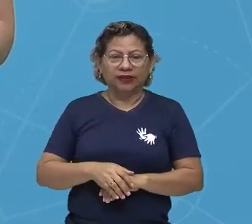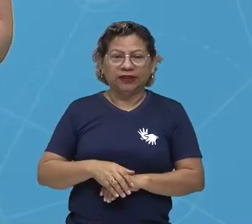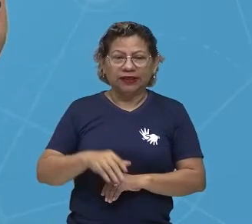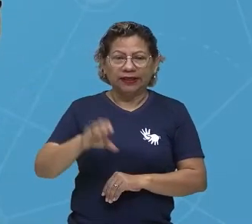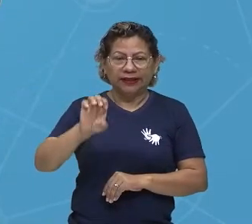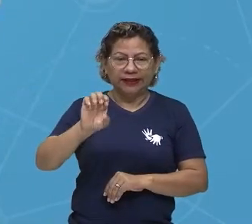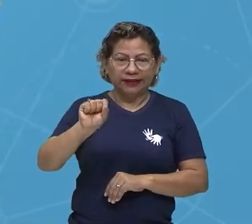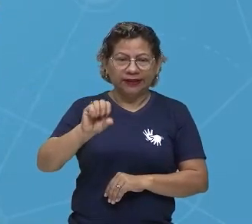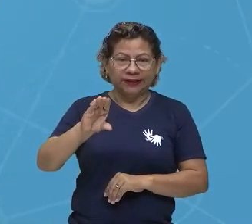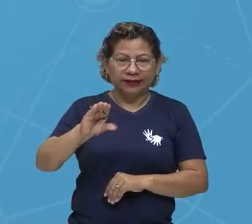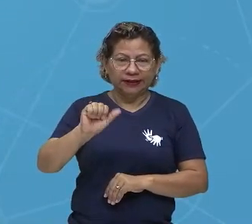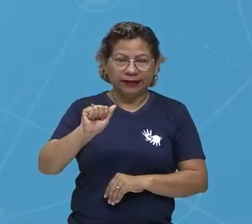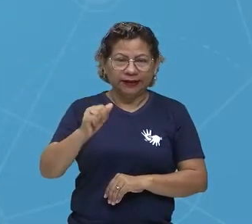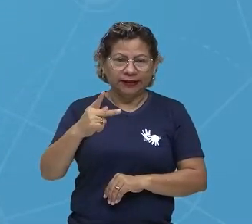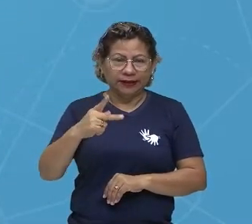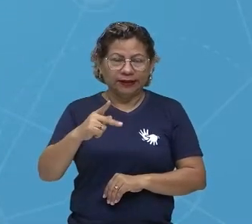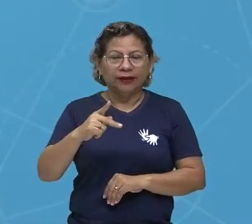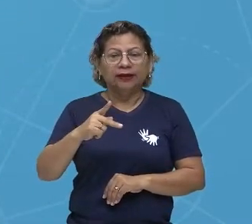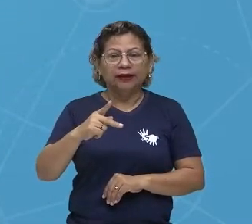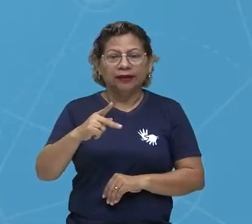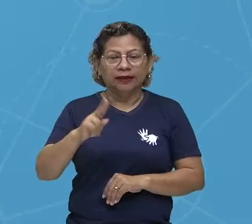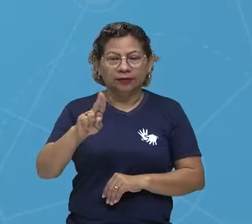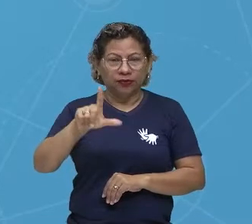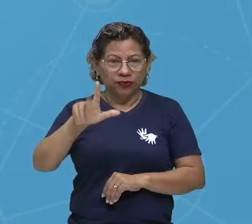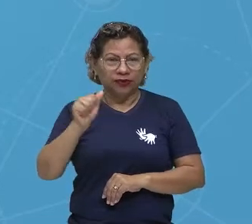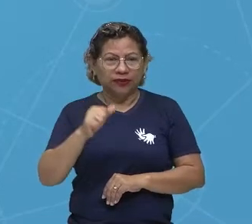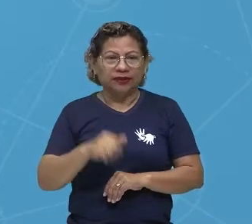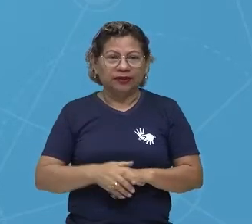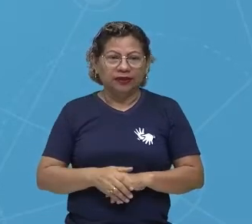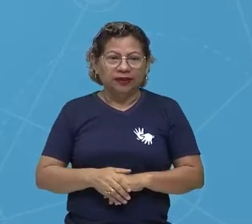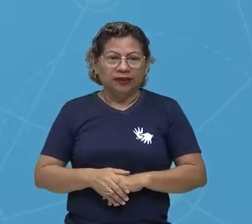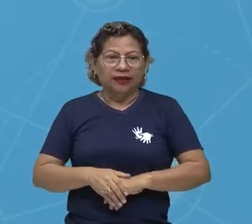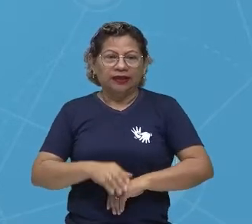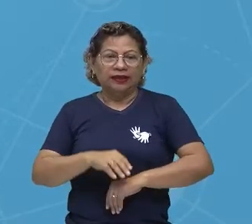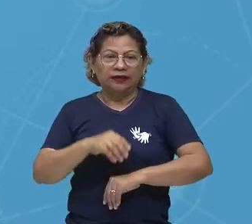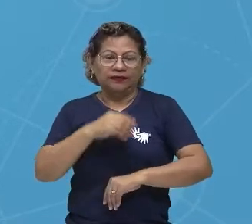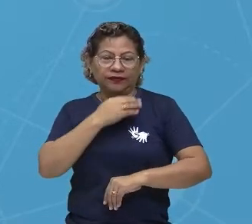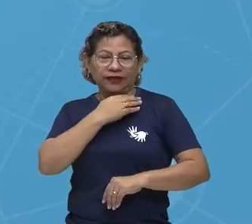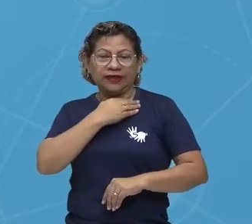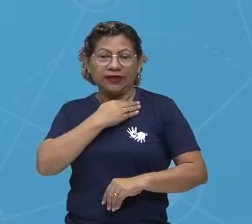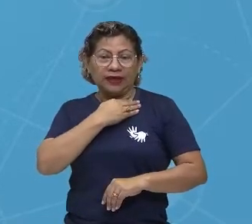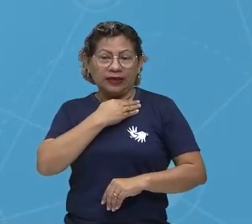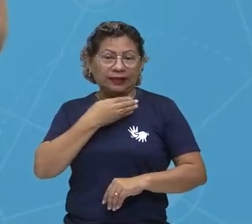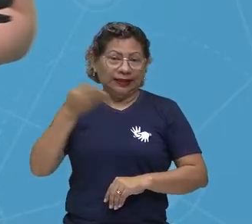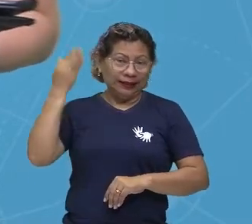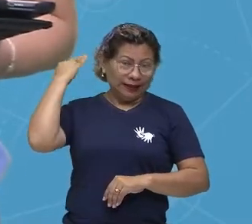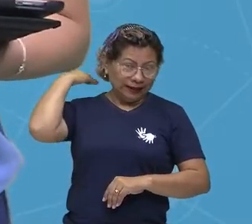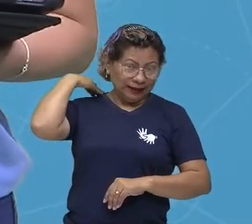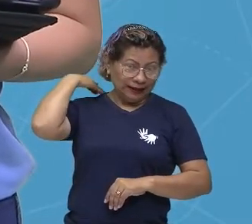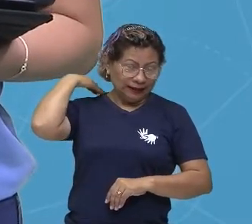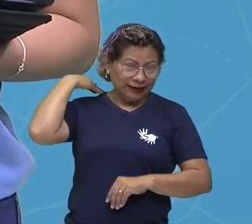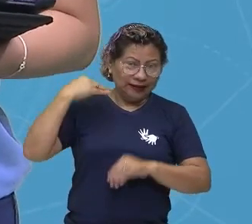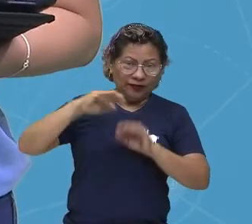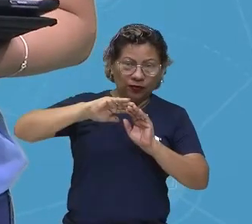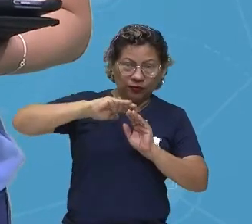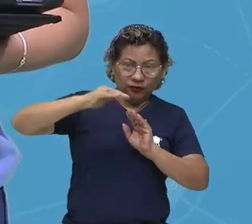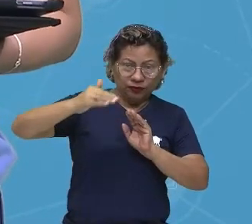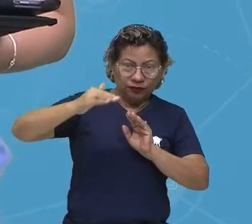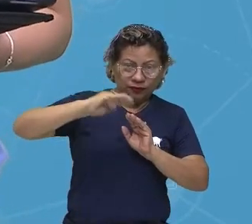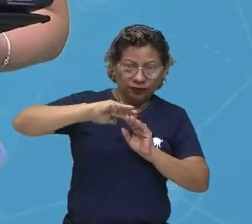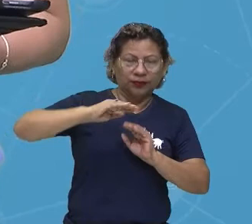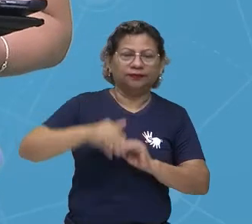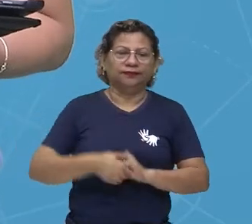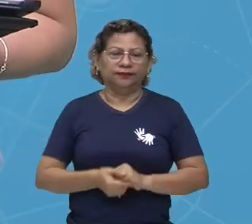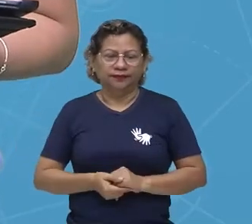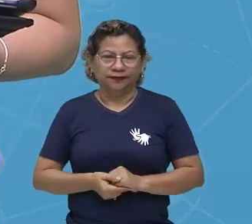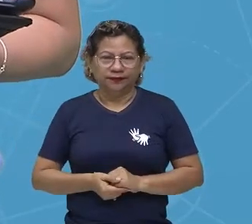anteriormente que ela está presente aqui na nossa região ó ela fica marcadinho aqui nós nossas costas além dele né